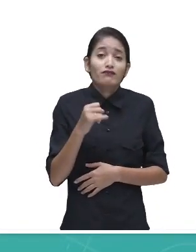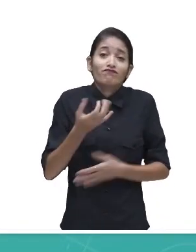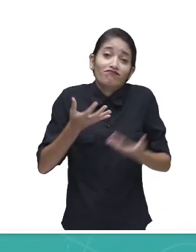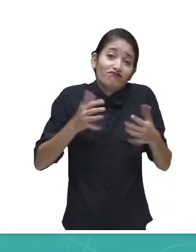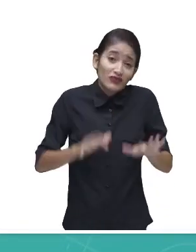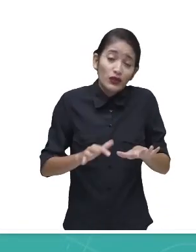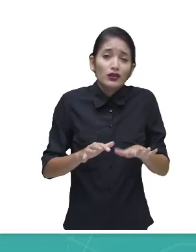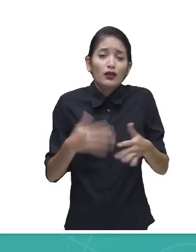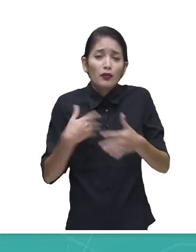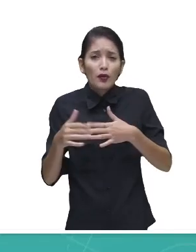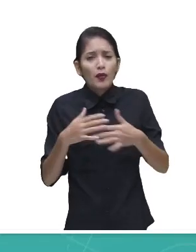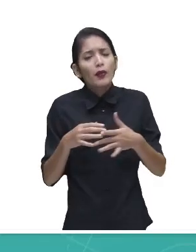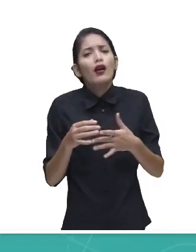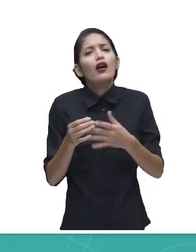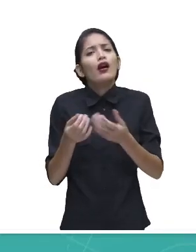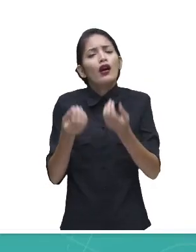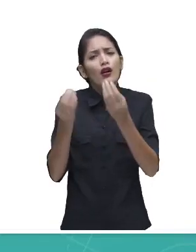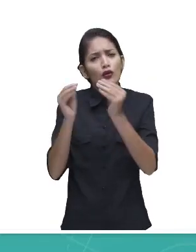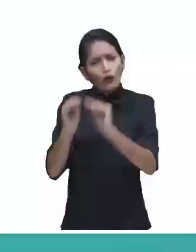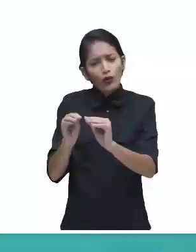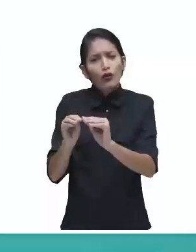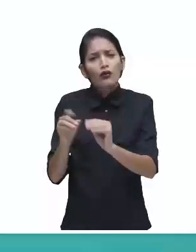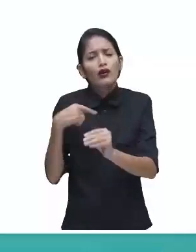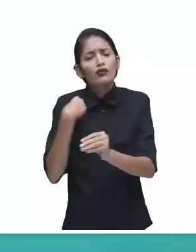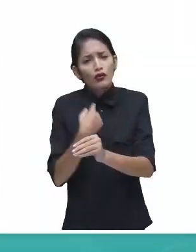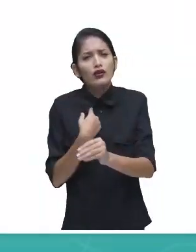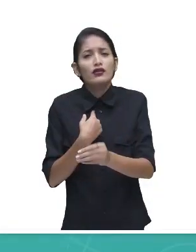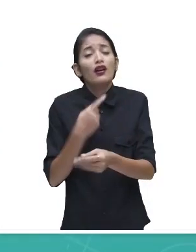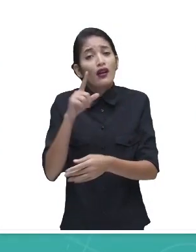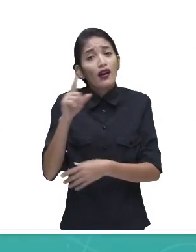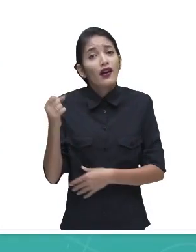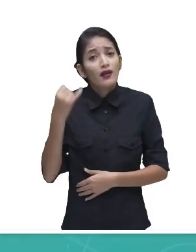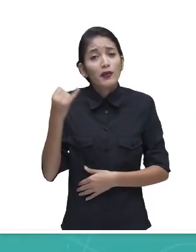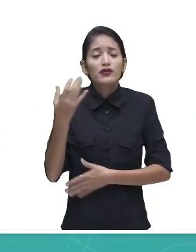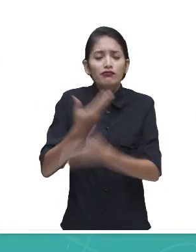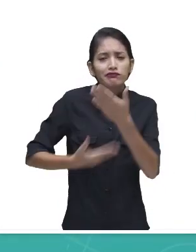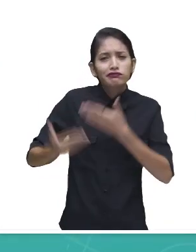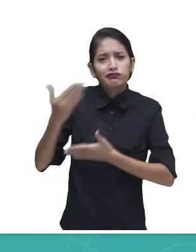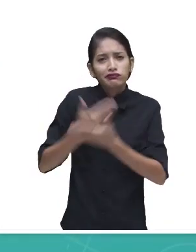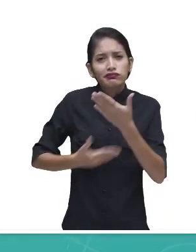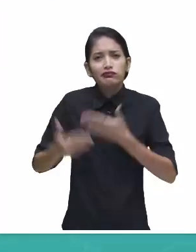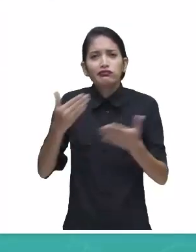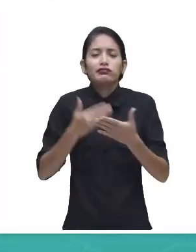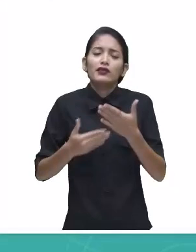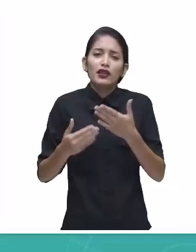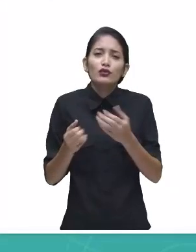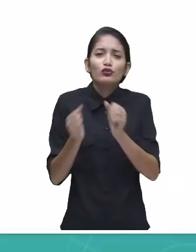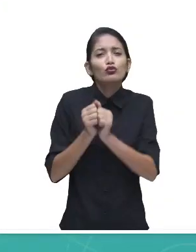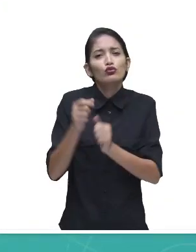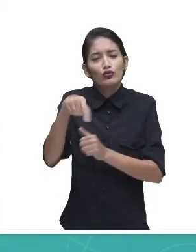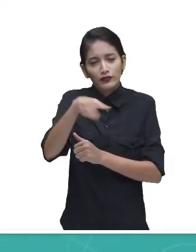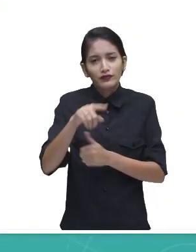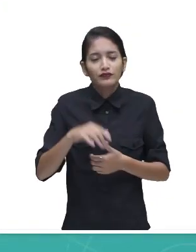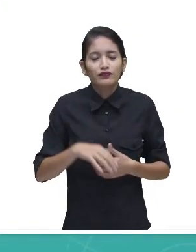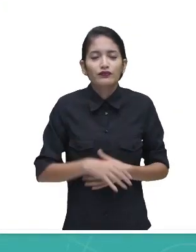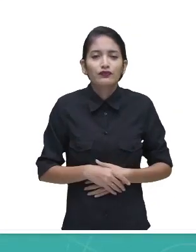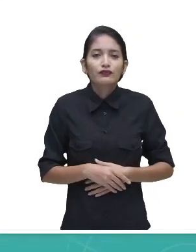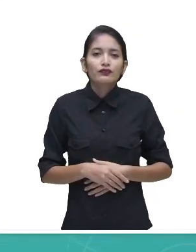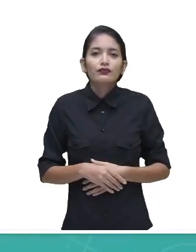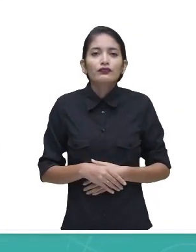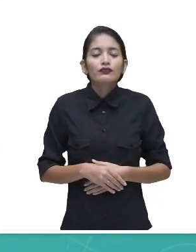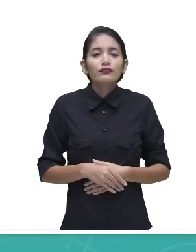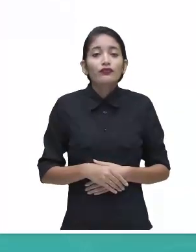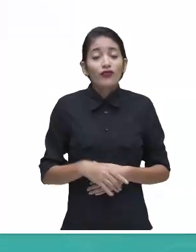de qualquer coisa, comentem, que aí a gente vai... É importante ter essa participação, esse retorno de vocês, tá bom? Então,